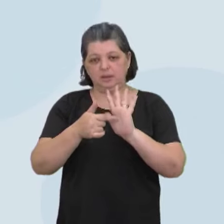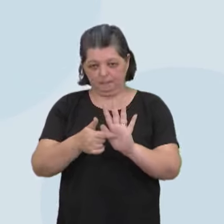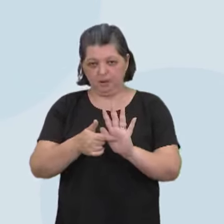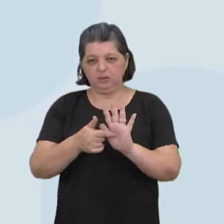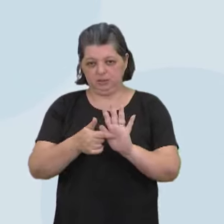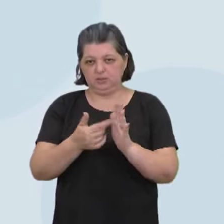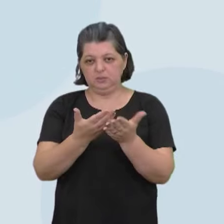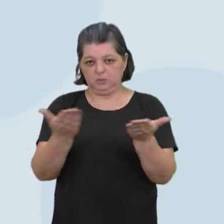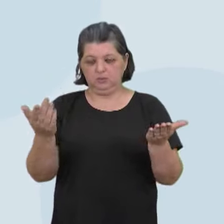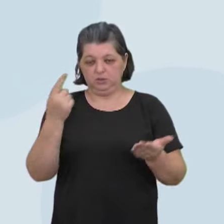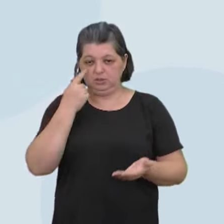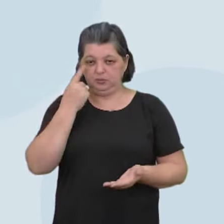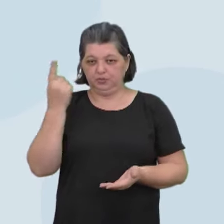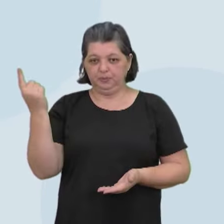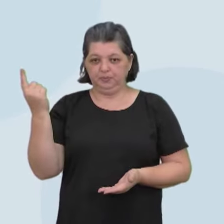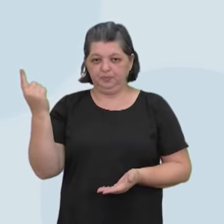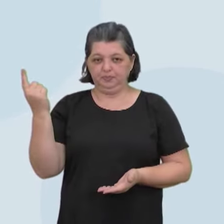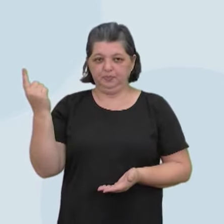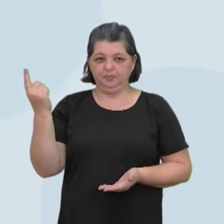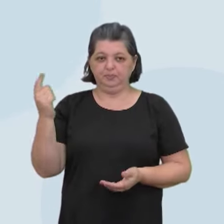para vocês.